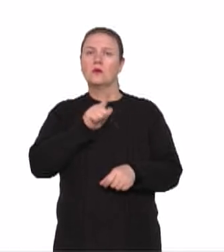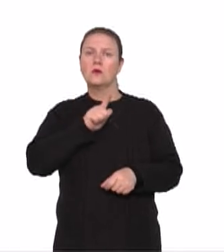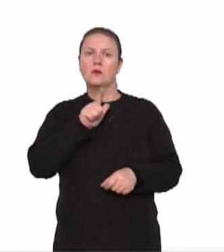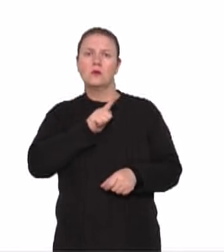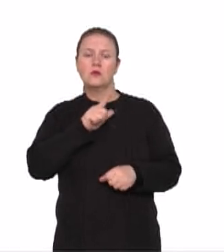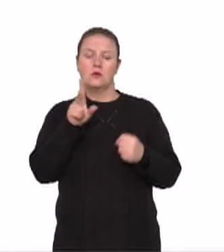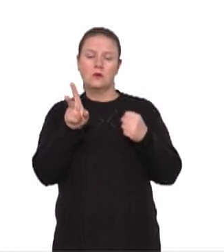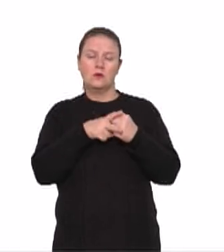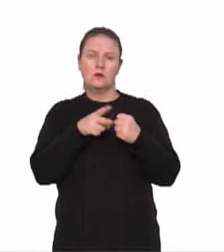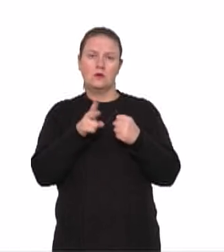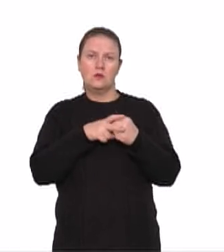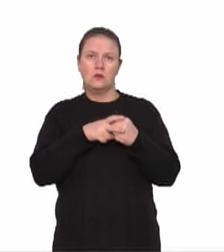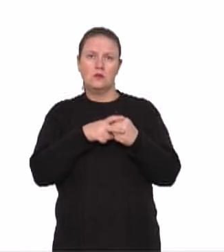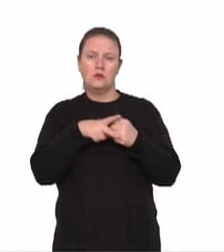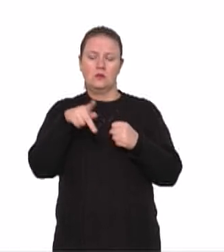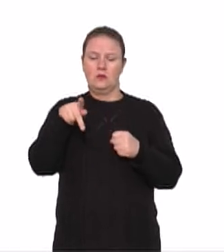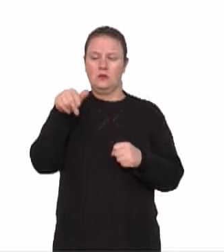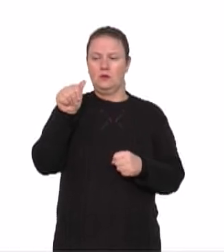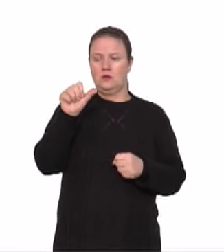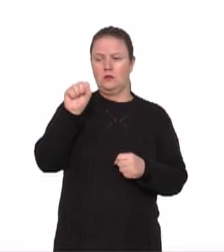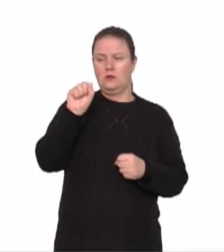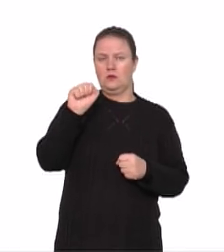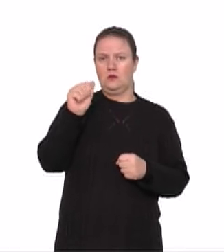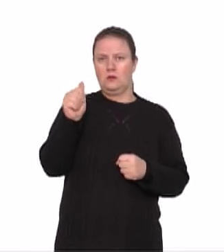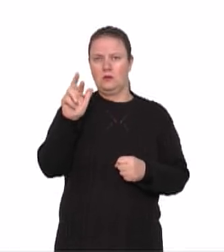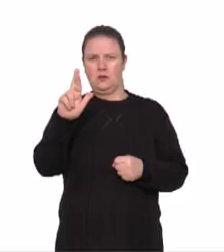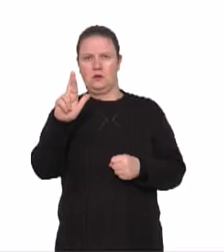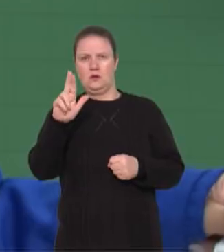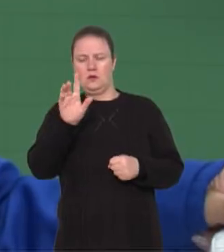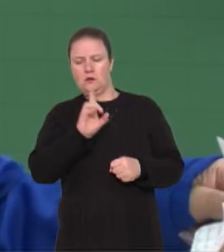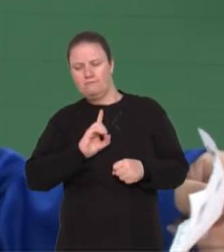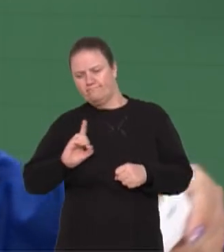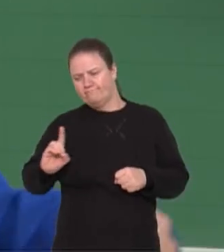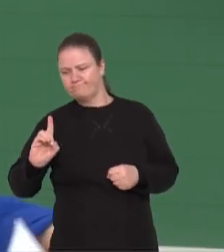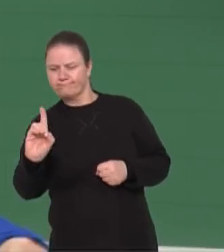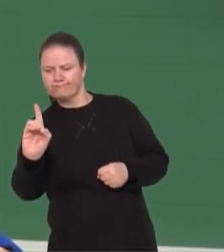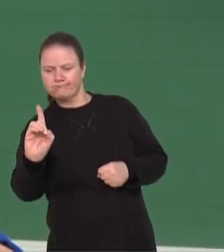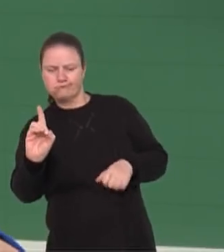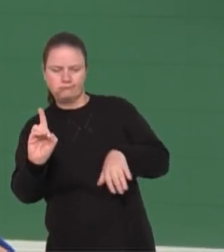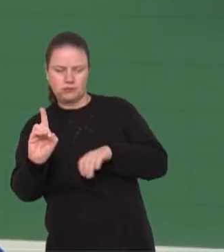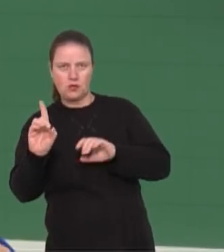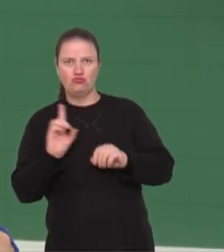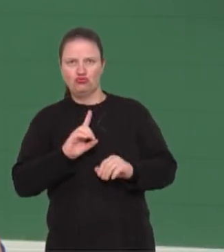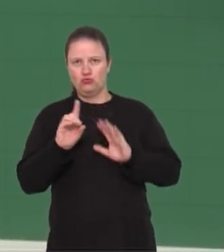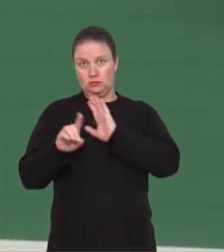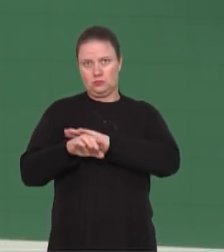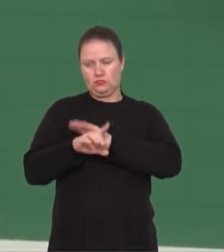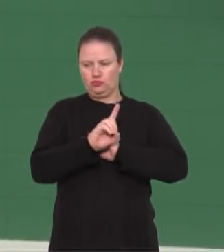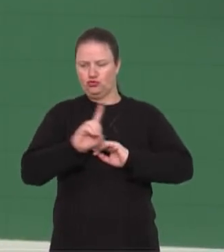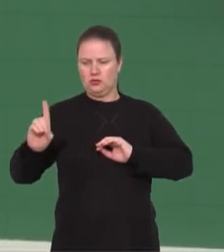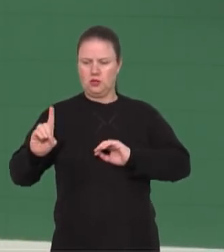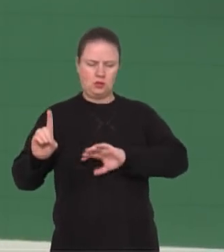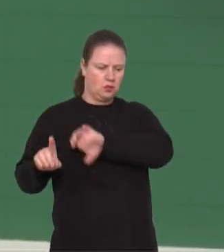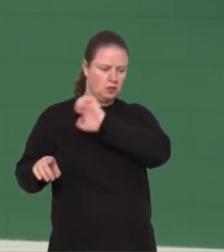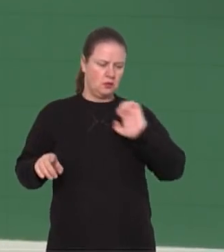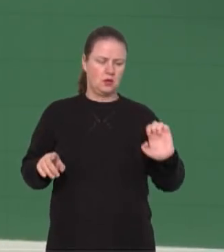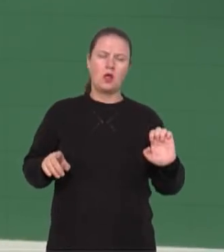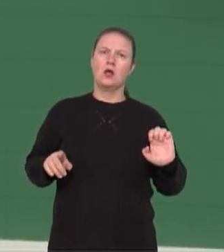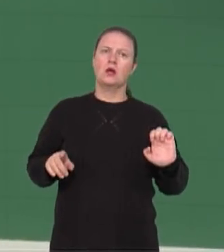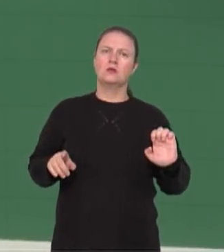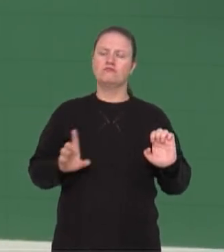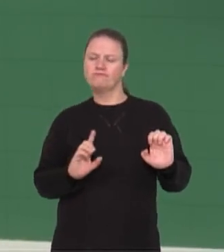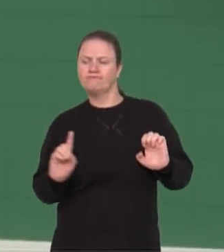o verbo passar, né? Um verbo transitivo indireto. Ele passou pela direita, pela esquerda. Os verbos transitivos indiretos,